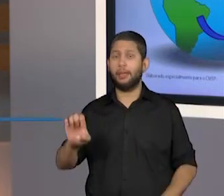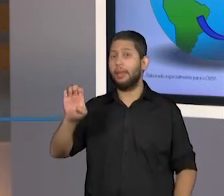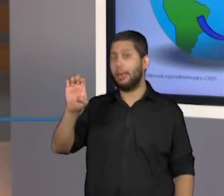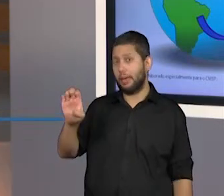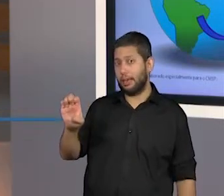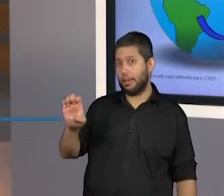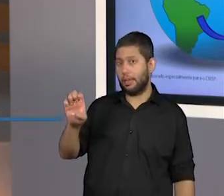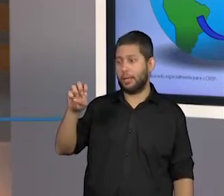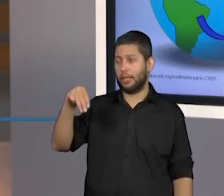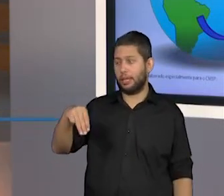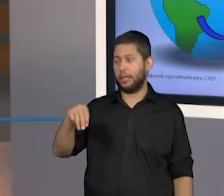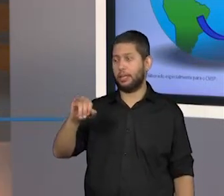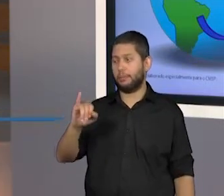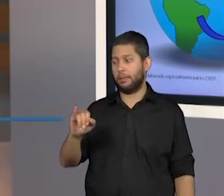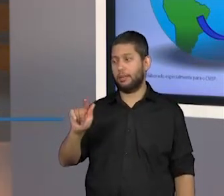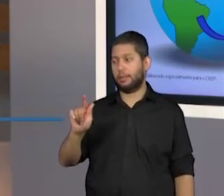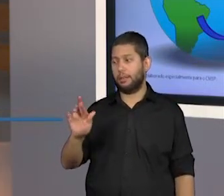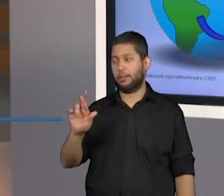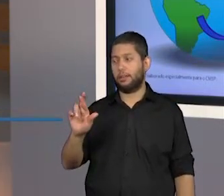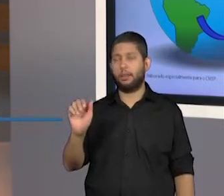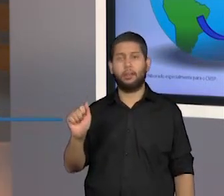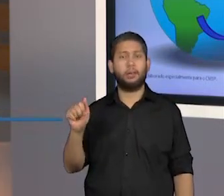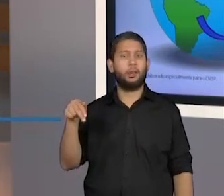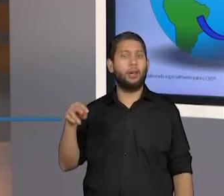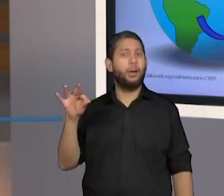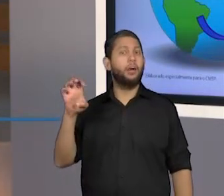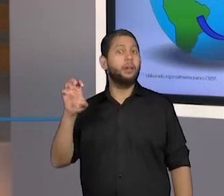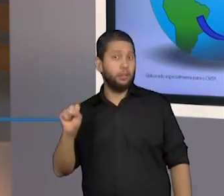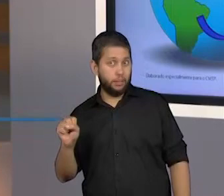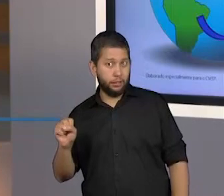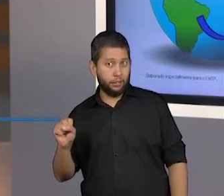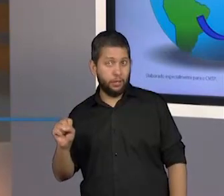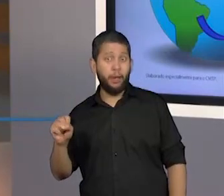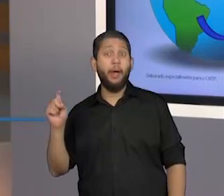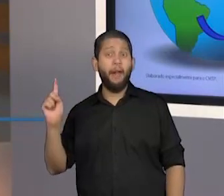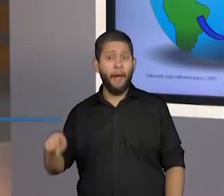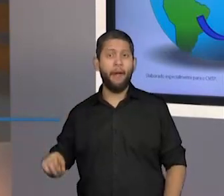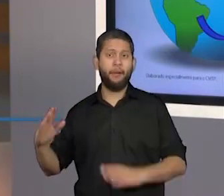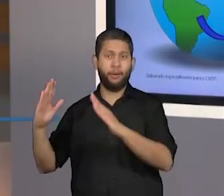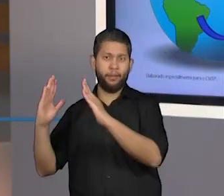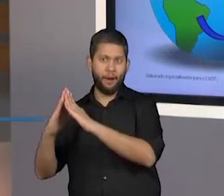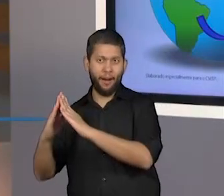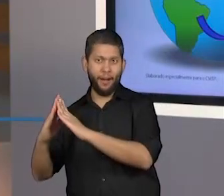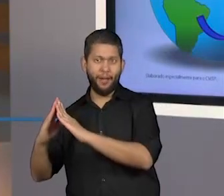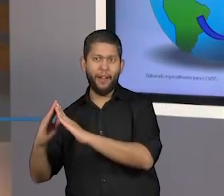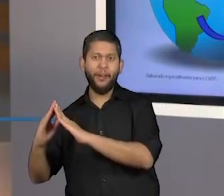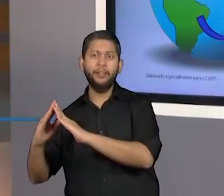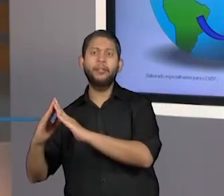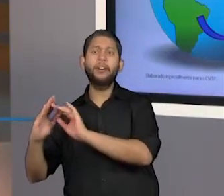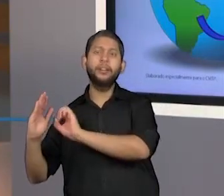Emigrantes e imigrantes. O emigrantes é o movimento de saída.